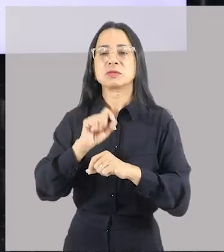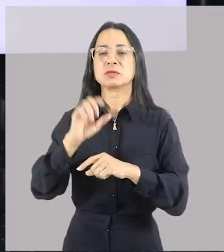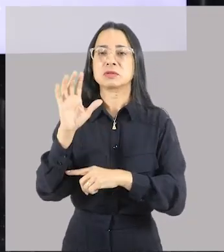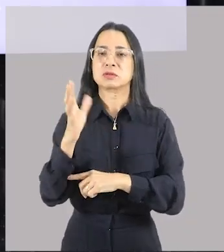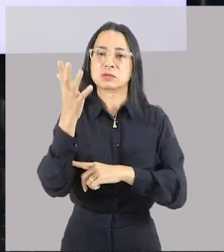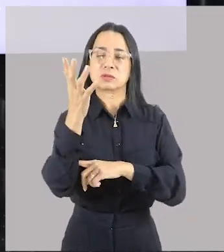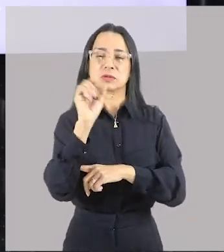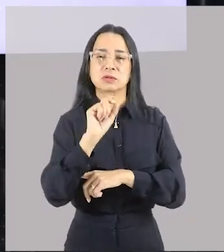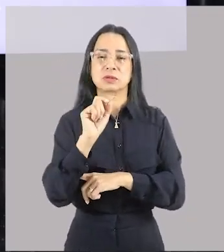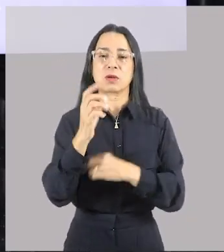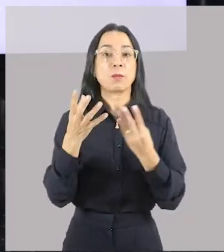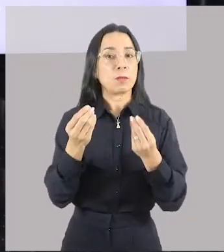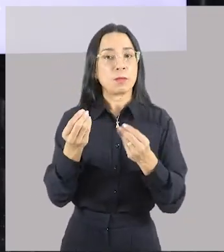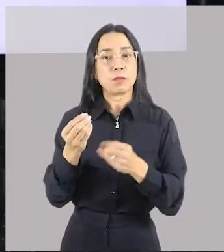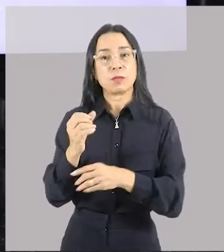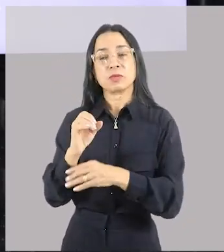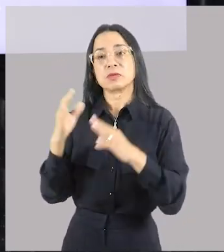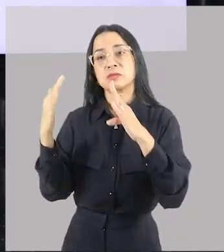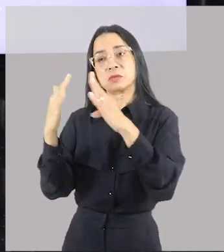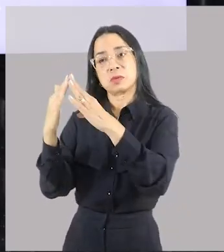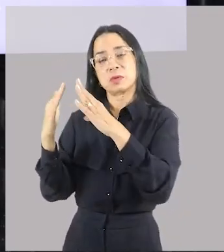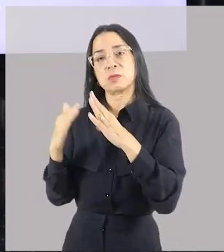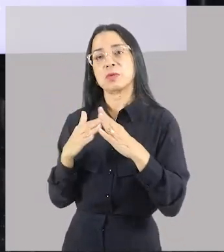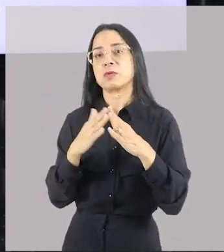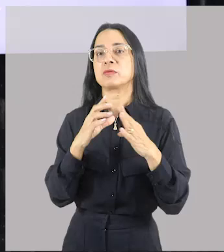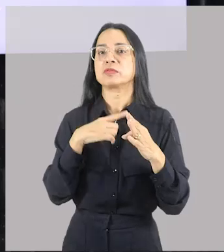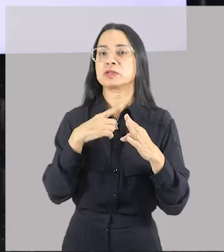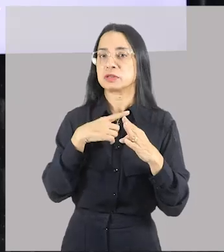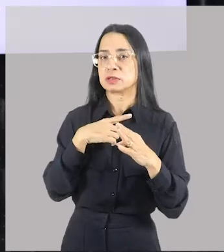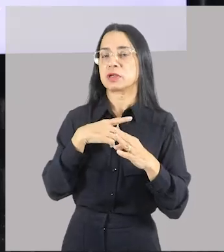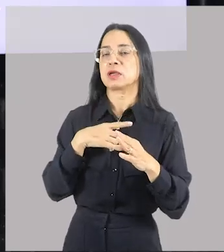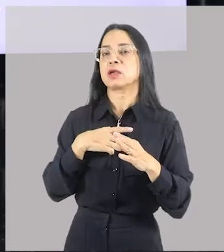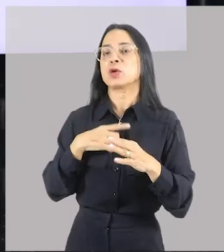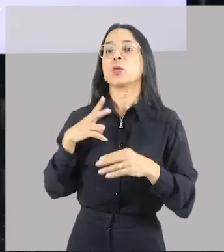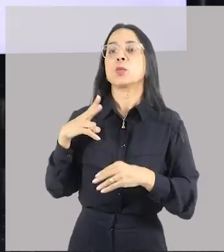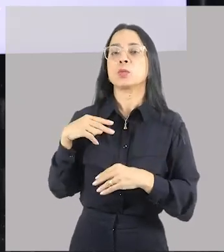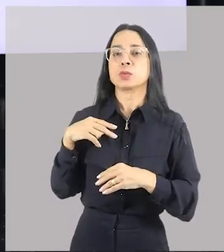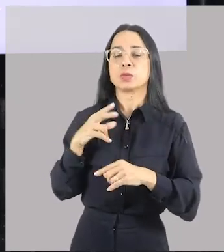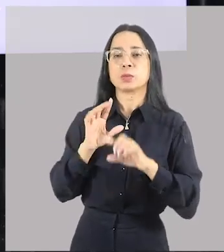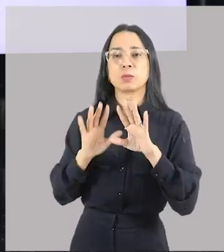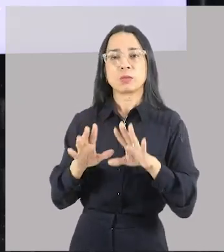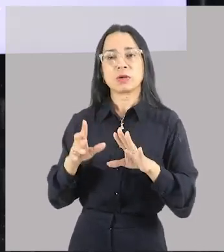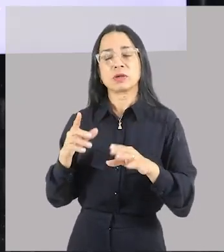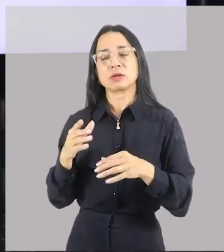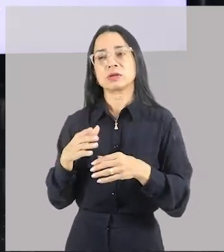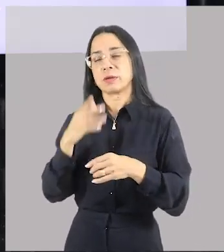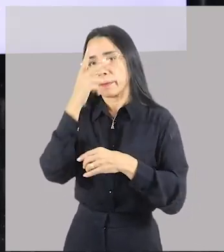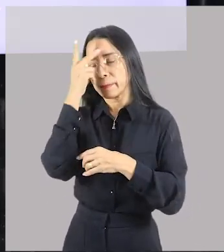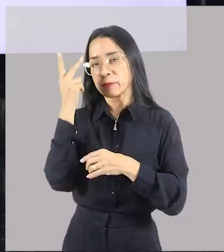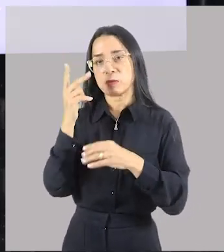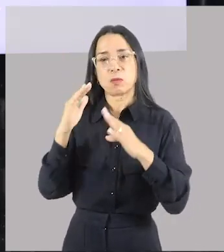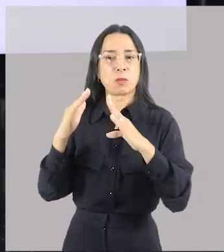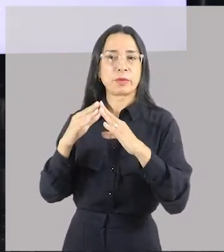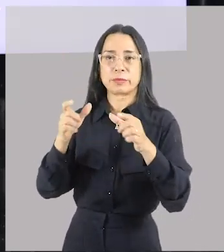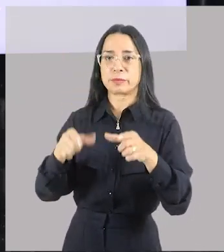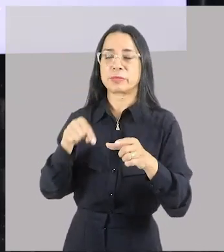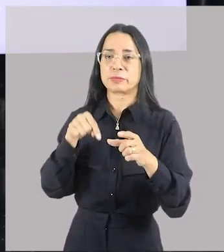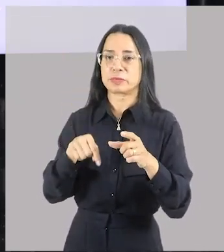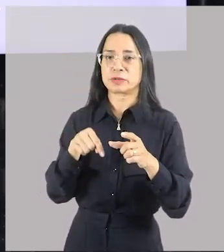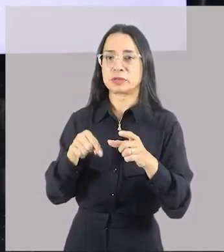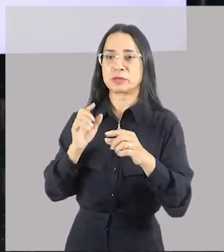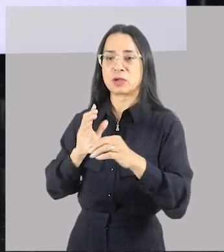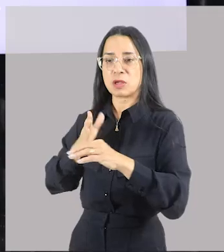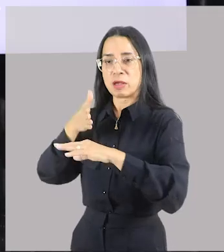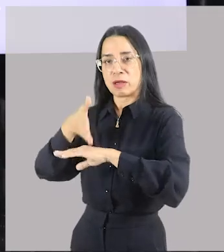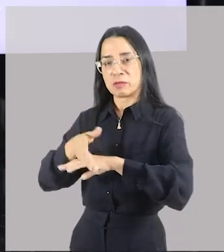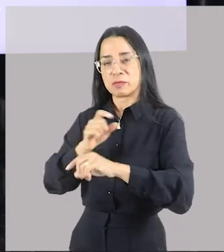aconteça. Que muitos imóveis que estão ali, que tem um dono, mas que a pessoa não mora lá, sejam invadidos, sejam ocupados. Então é uma